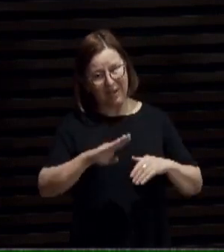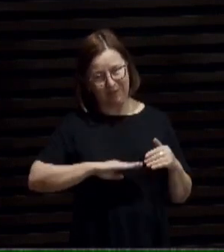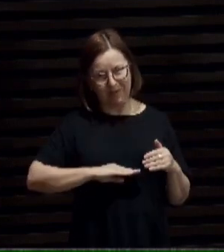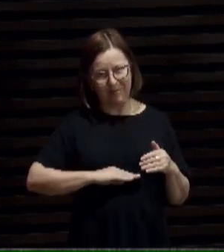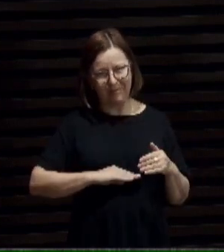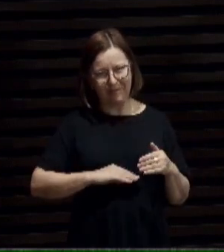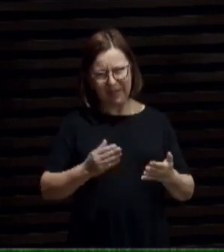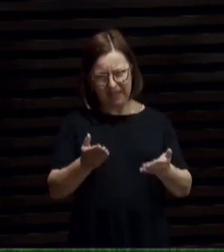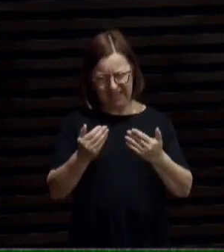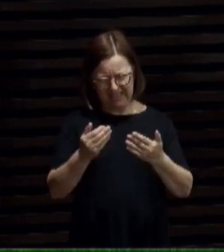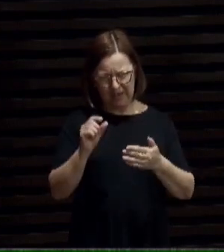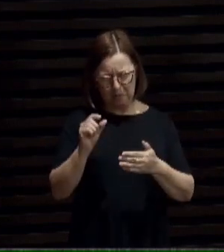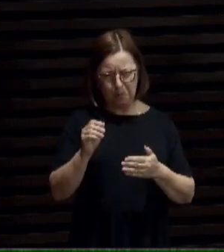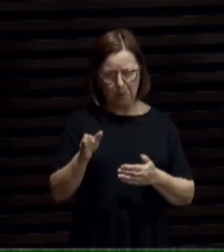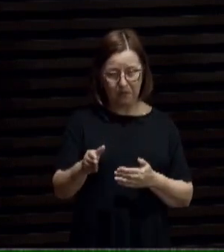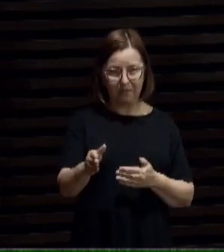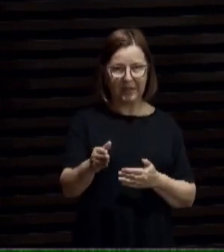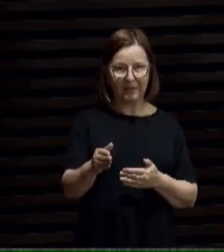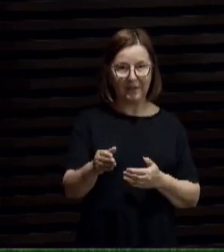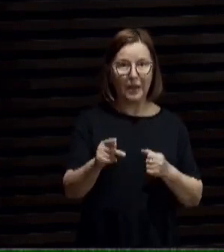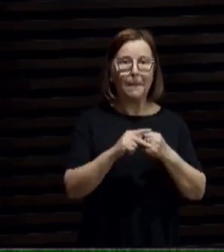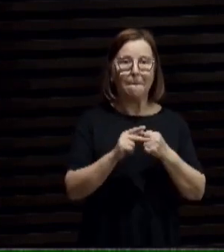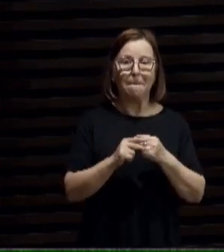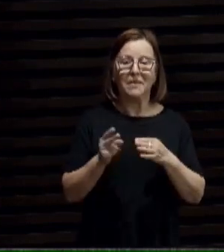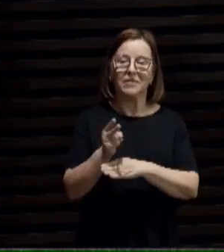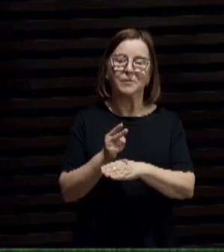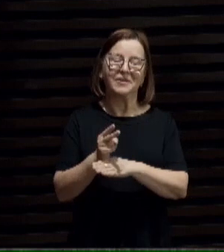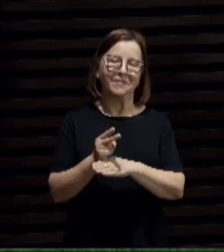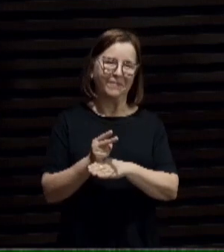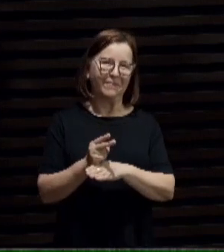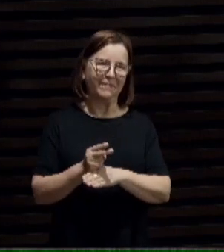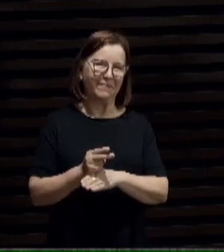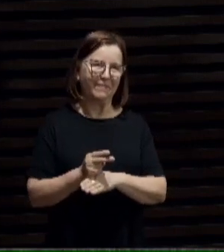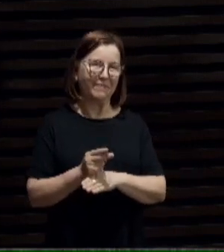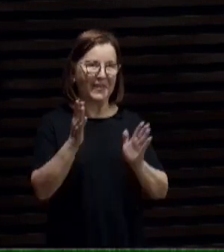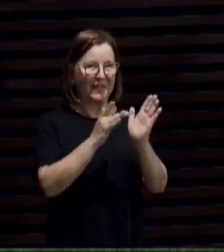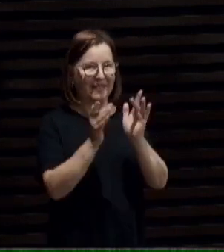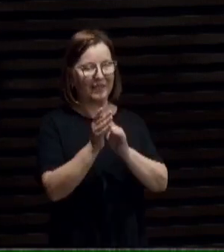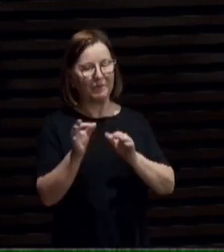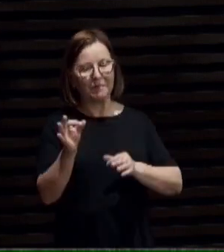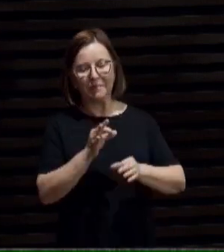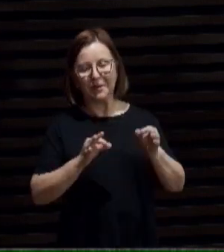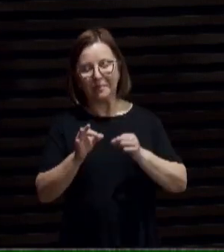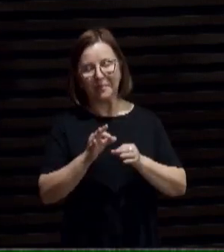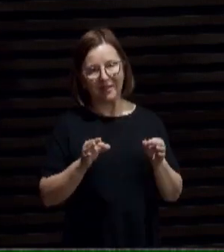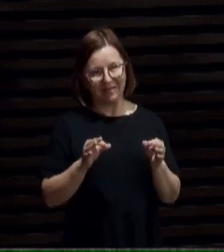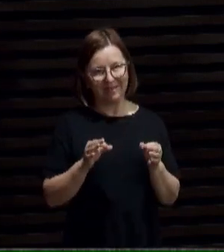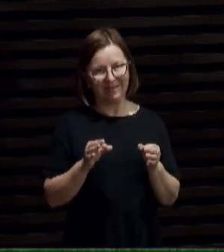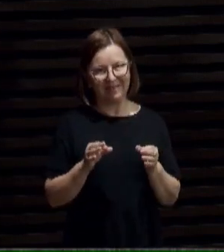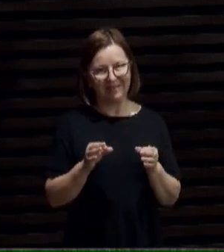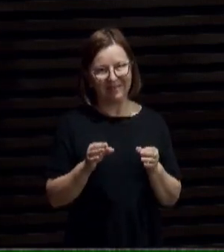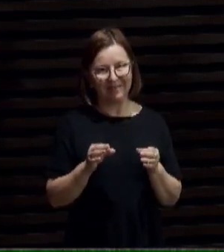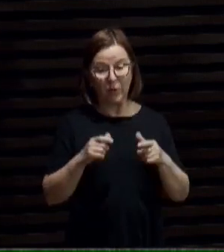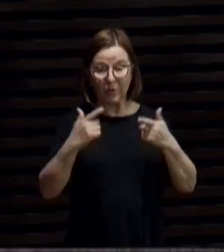dos de vocês. É ele que vai buscar. E Jesus está preparando toda a cena para